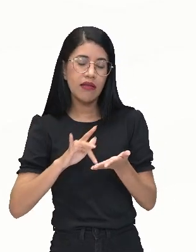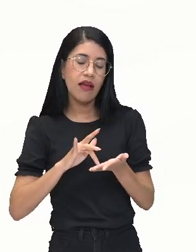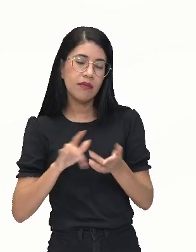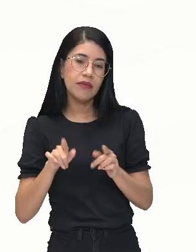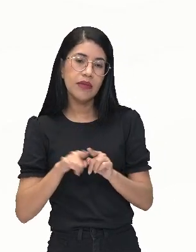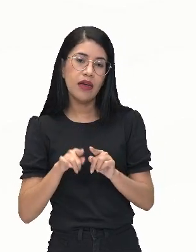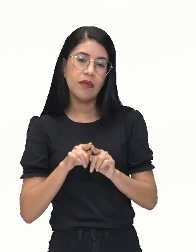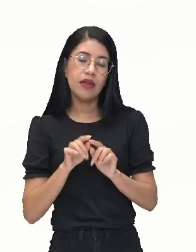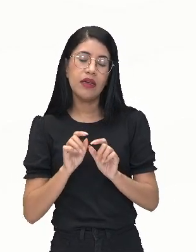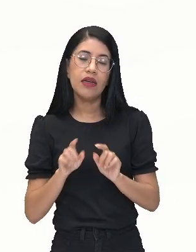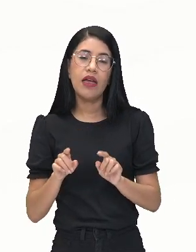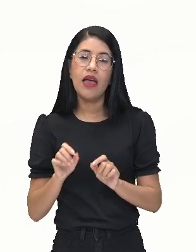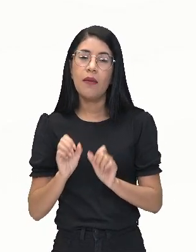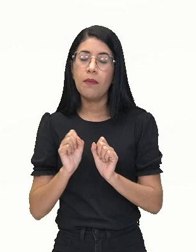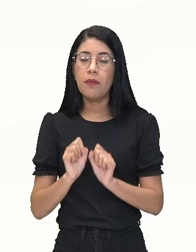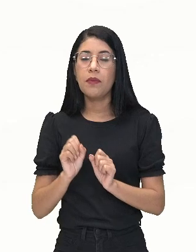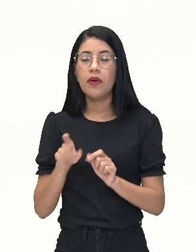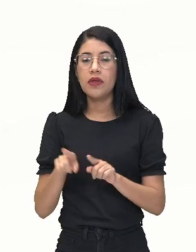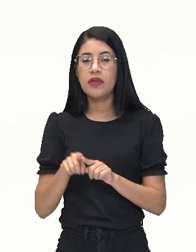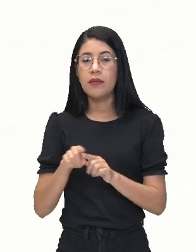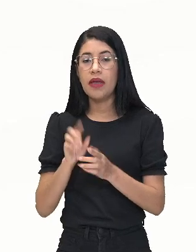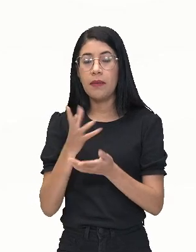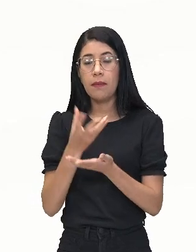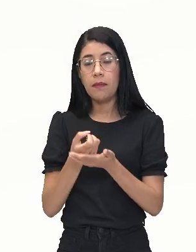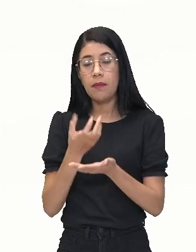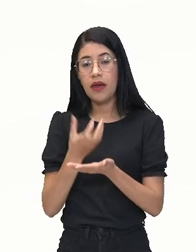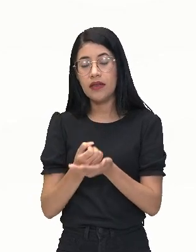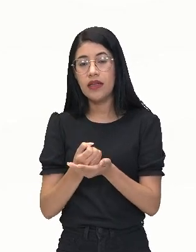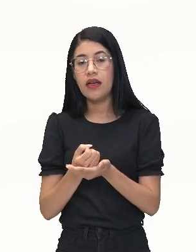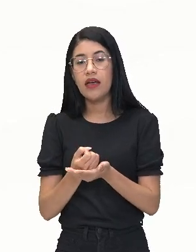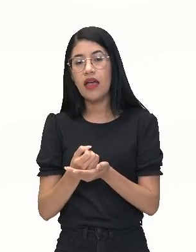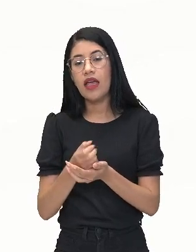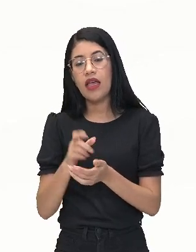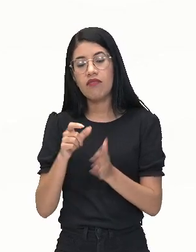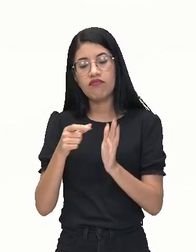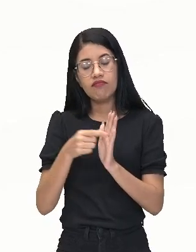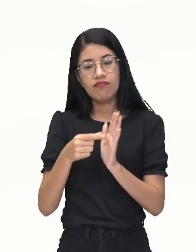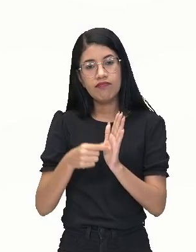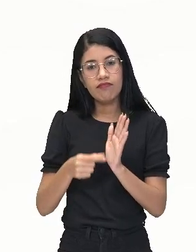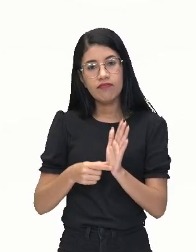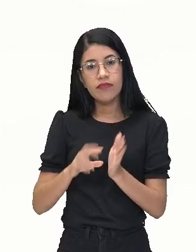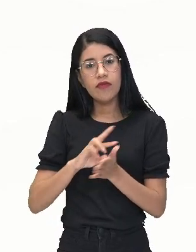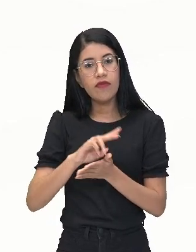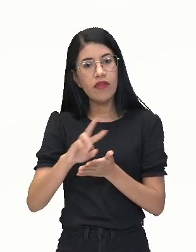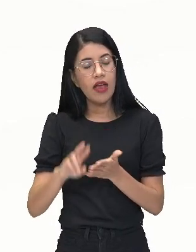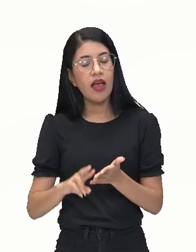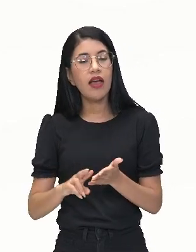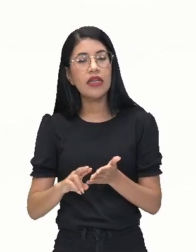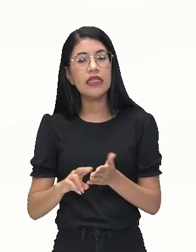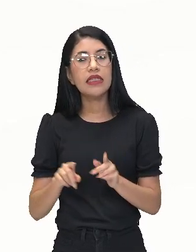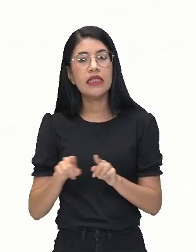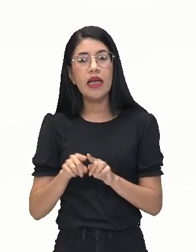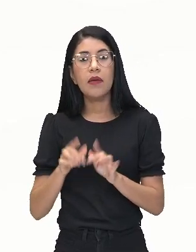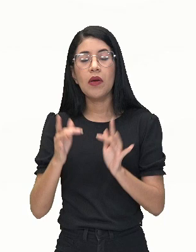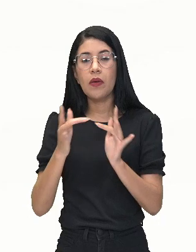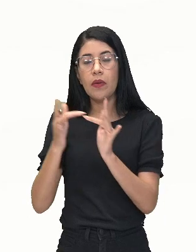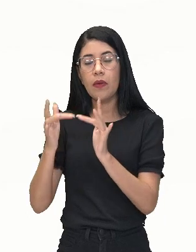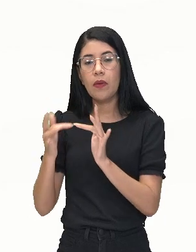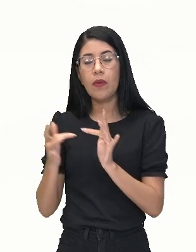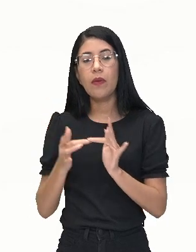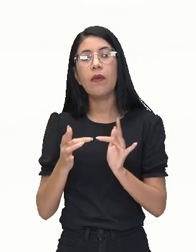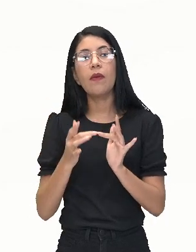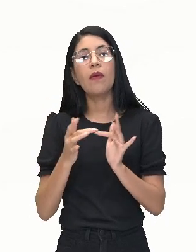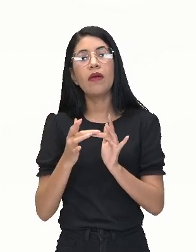podemos inclusive instalar, não é isso? Aqueles aplicativos, e aí nós também fazemos contato com